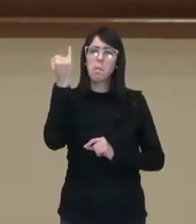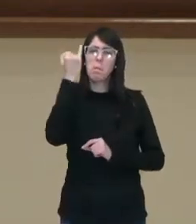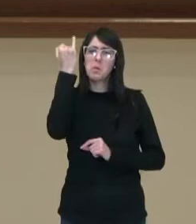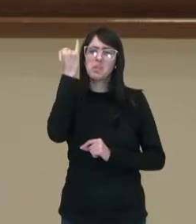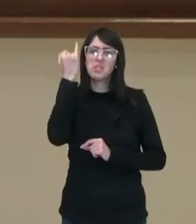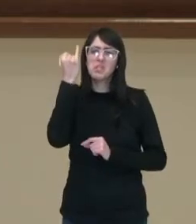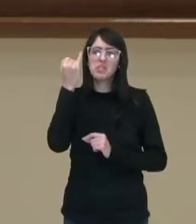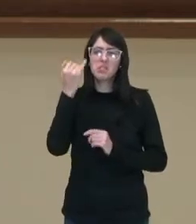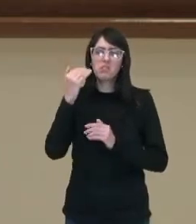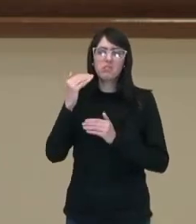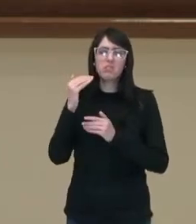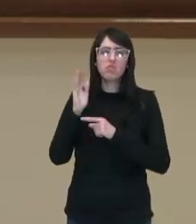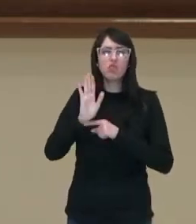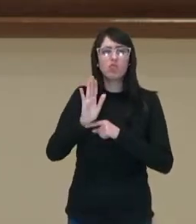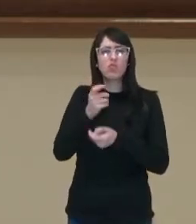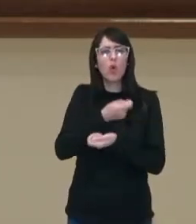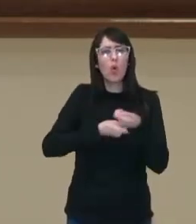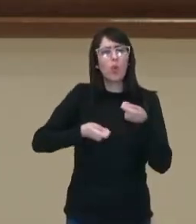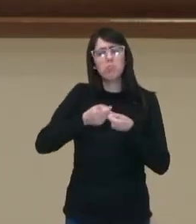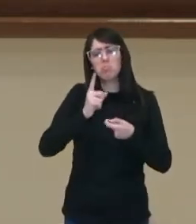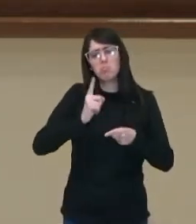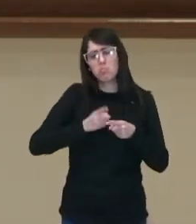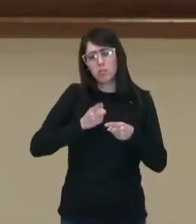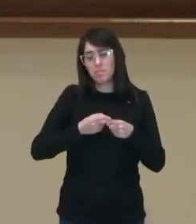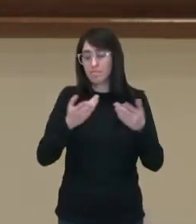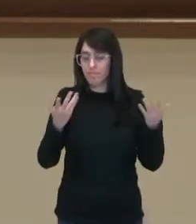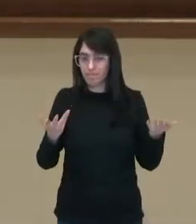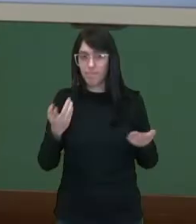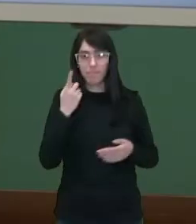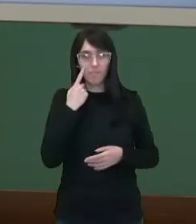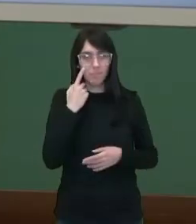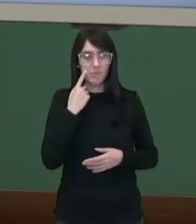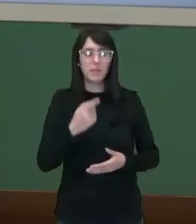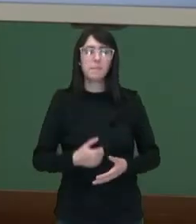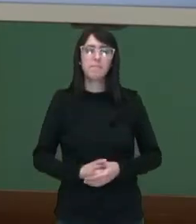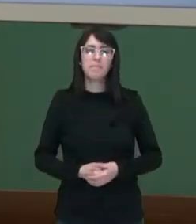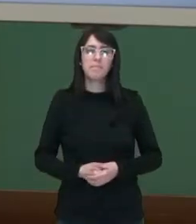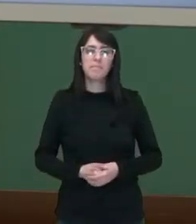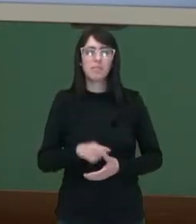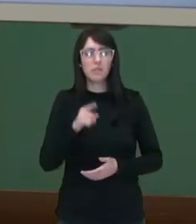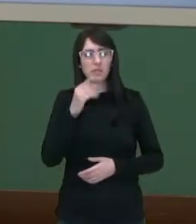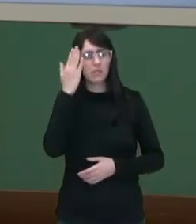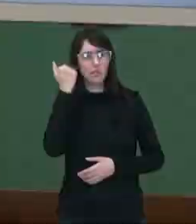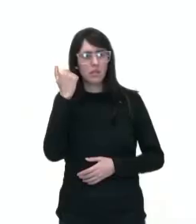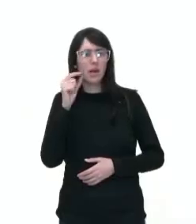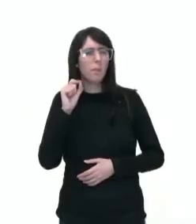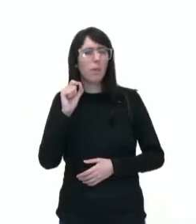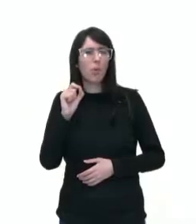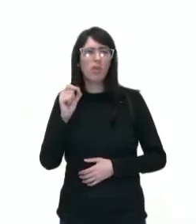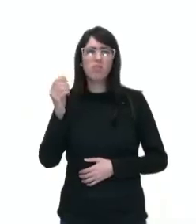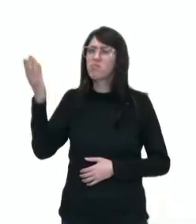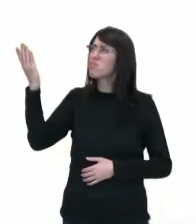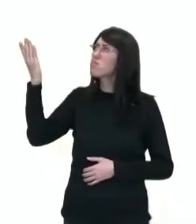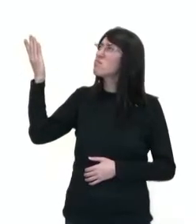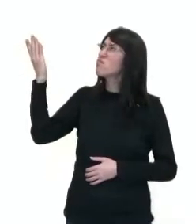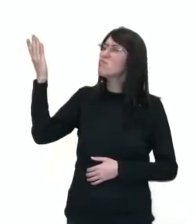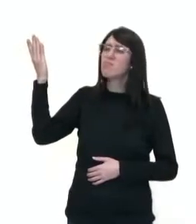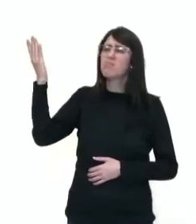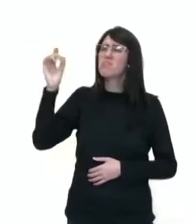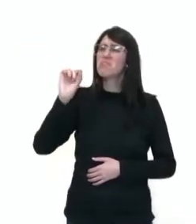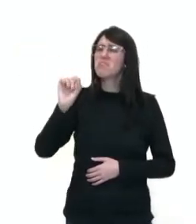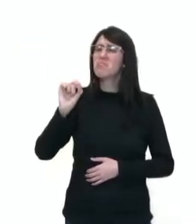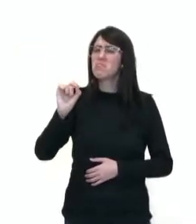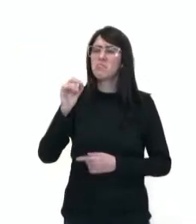para o desenvolvimento econômico. Nesse sentido, pensamos juntos então. Você sabe o que é mineração? Qual a